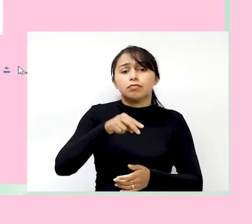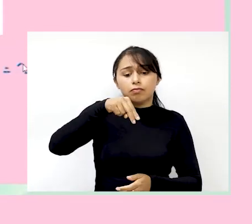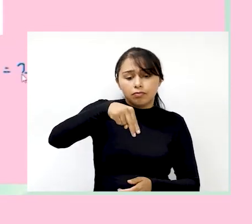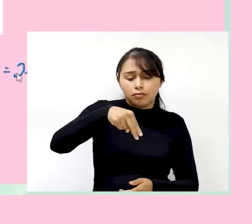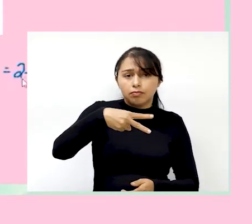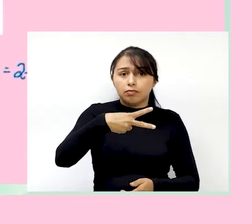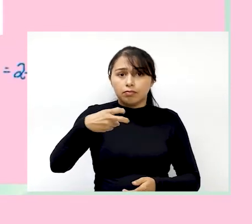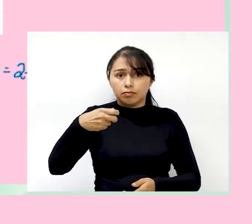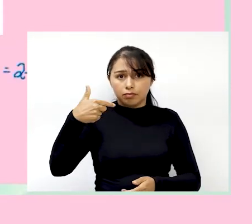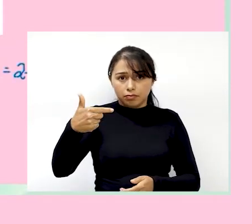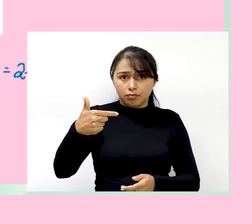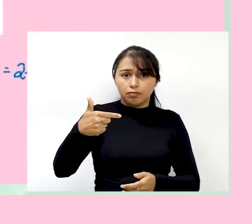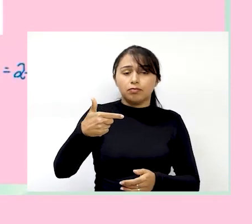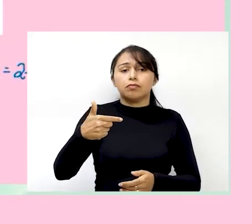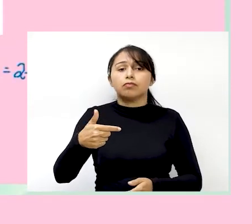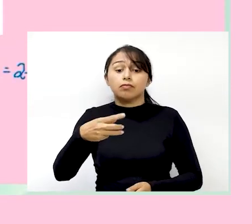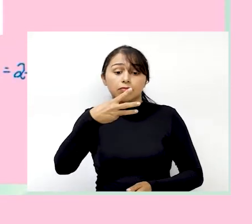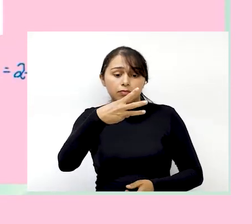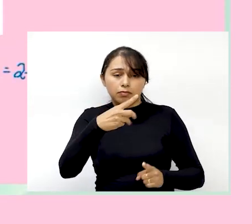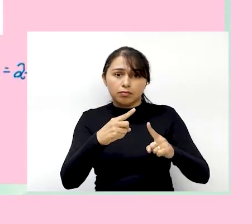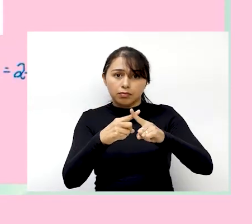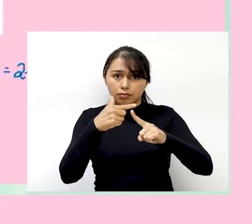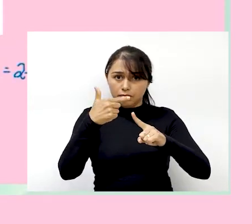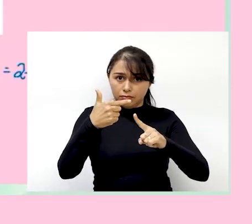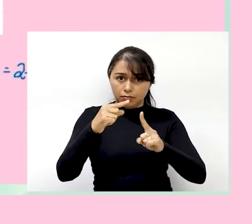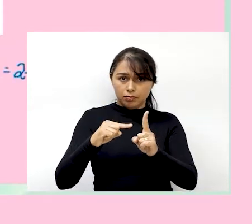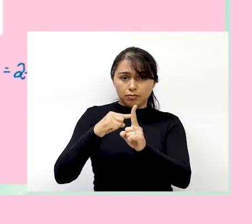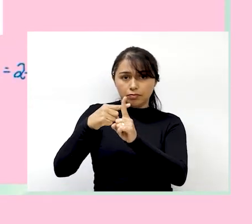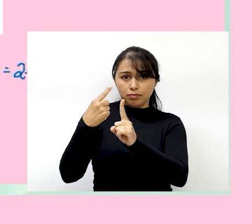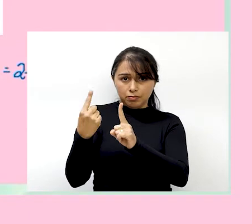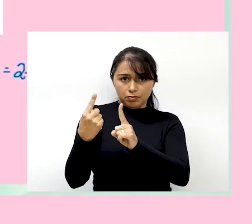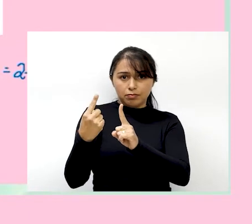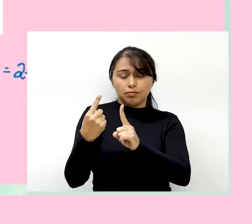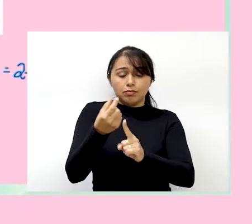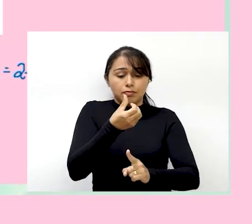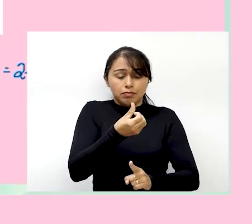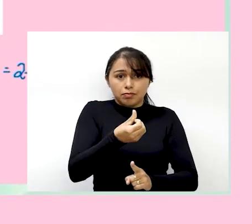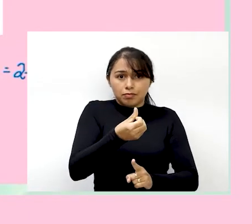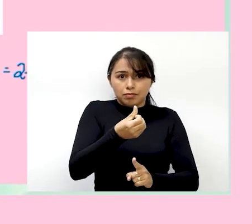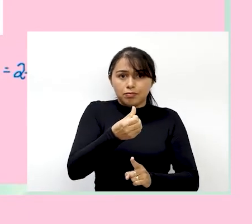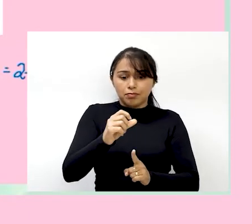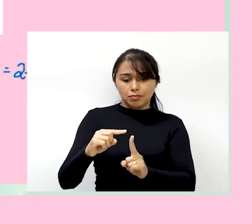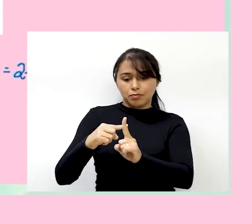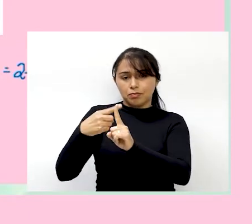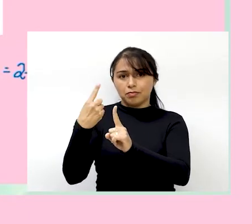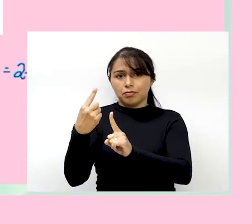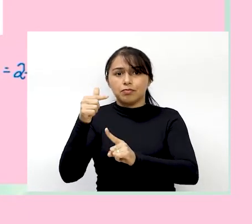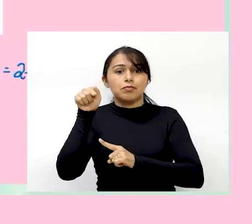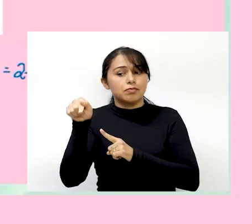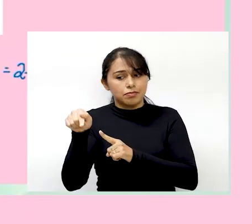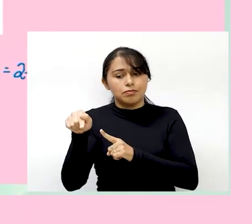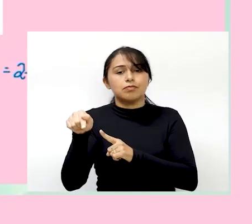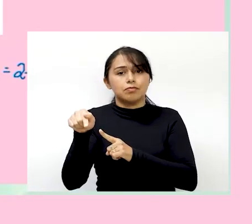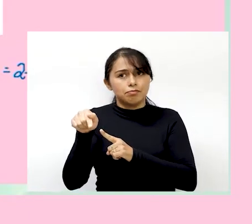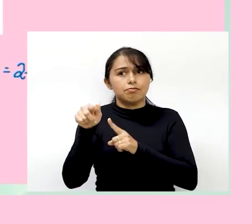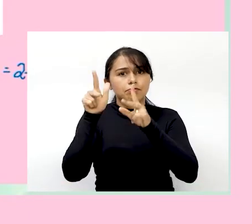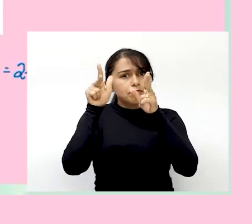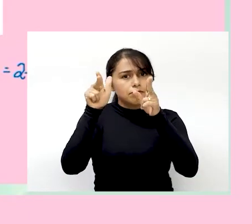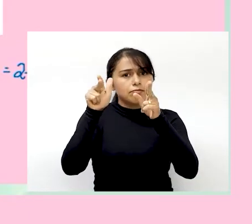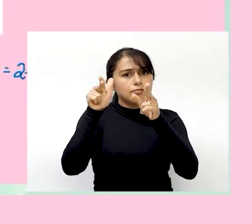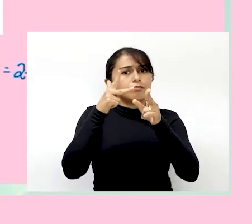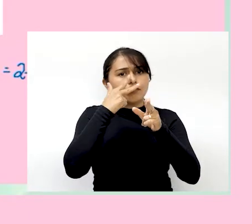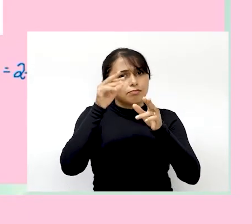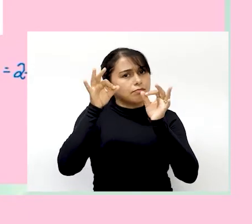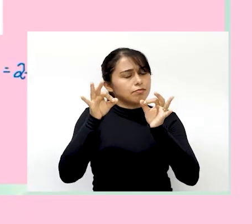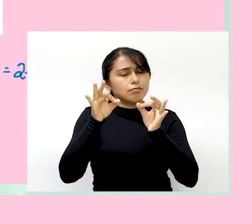for igual a 2, a gente tem aqui 3 vezes 2 mais 1. 3 vezes 2 é 6. Então, aí 6 mais 1, 7. Então,